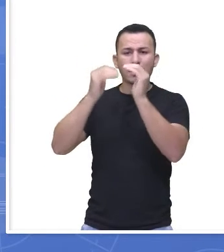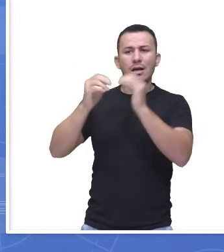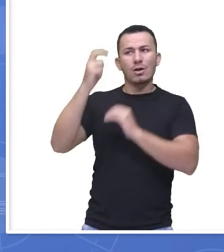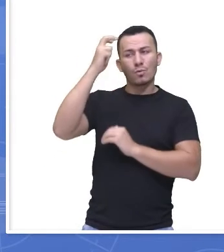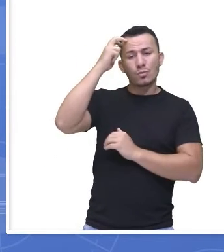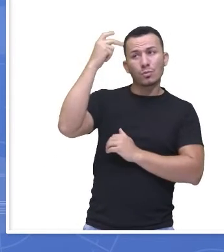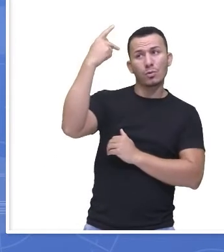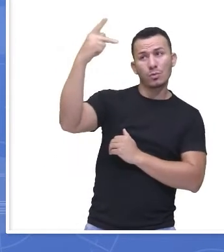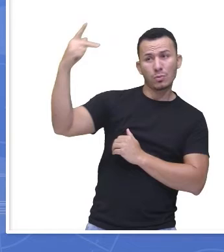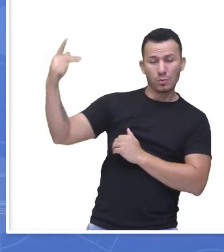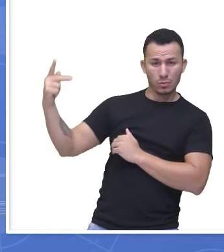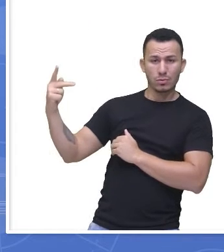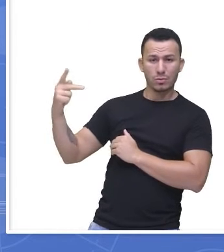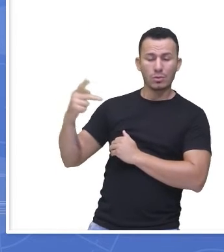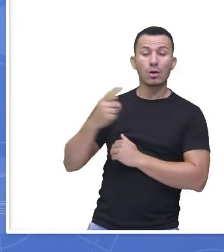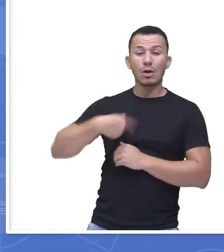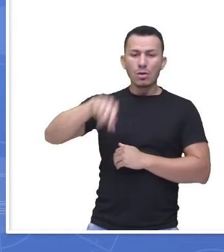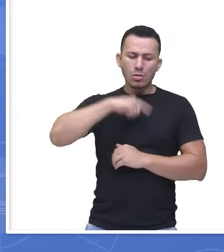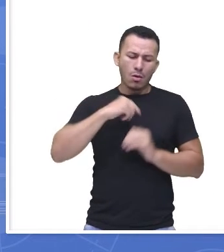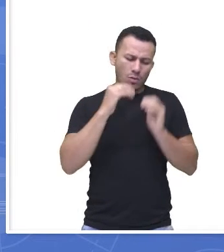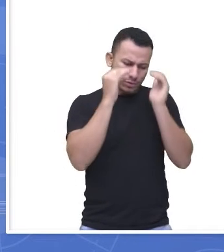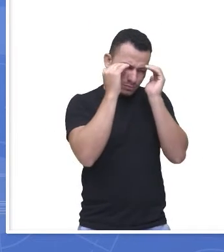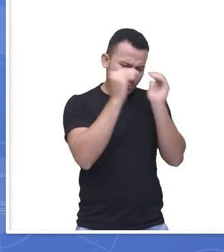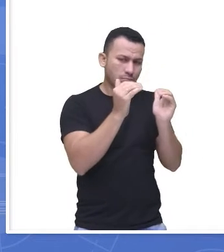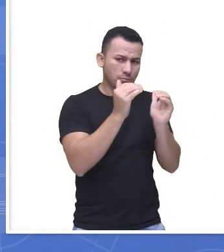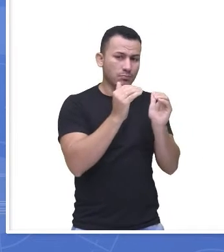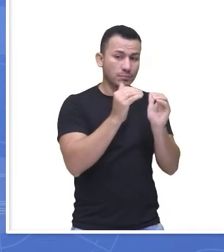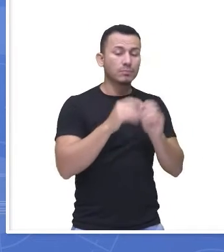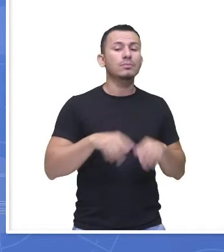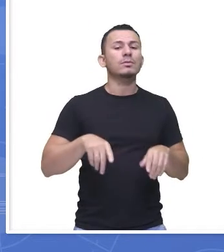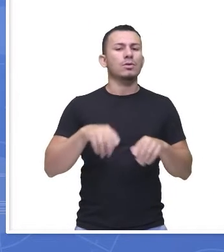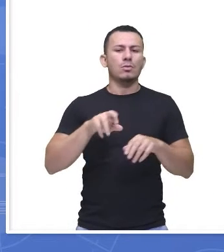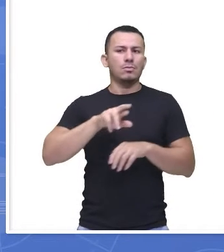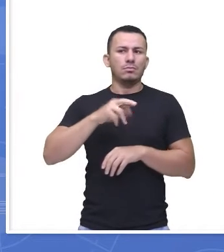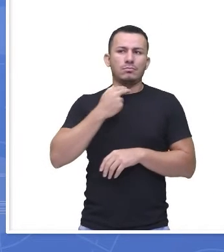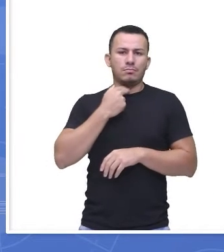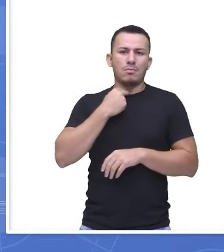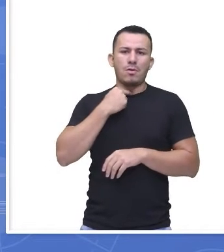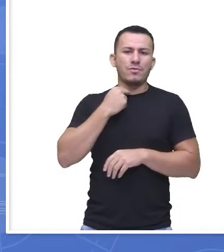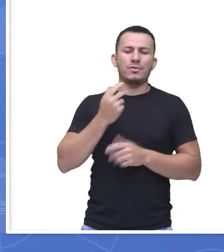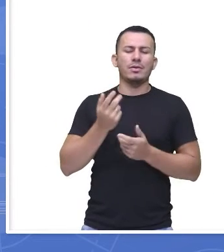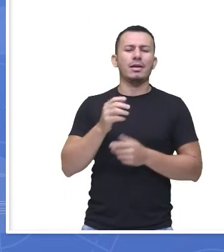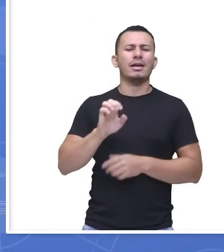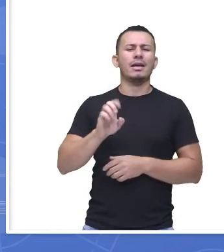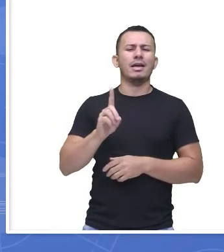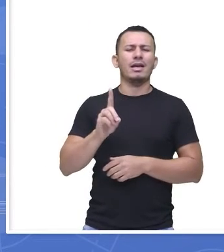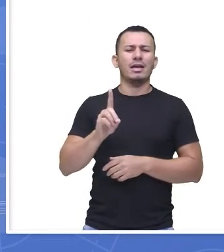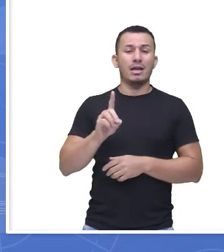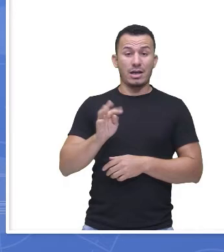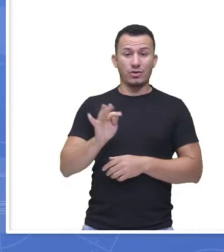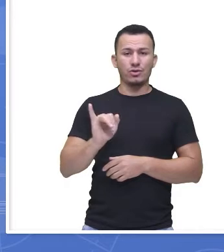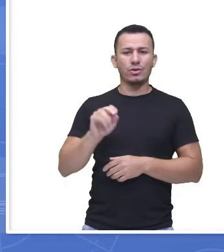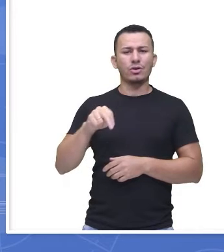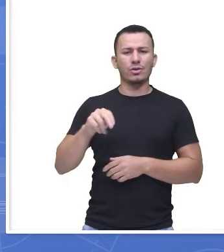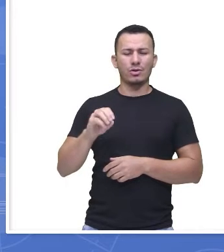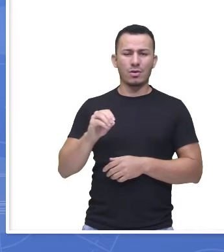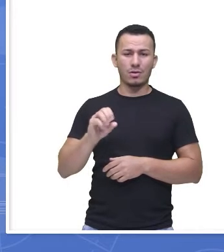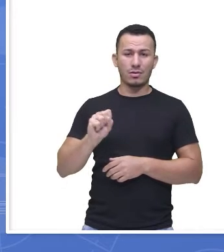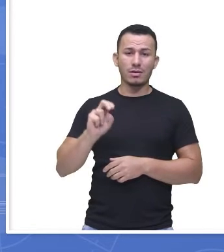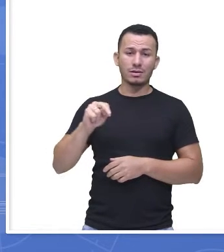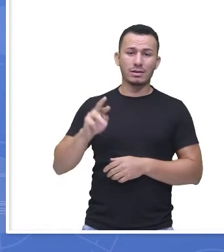nossa, a gente respeita a dos outros. Então não podemos ser etnocêntricos, né? O que é o etnocentrismo? É